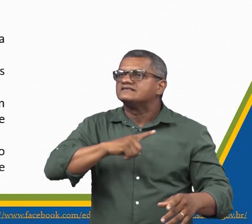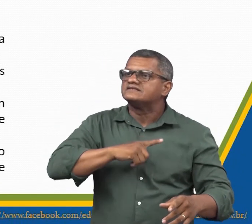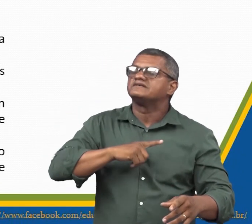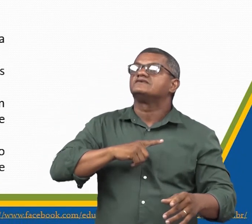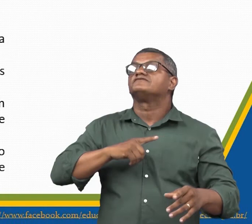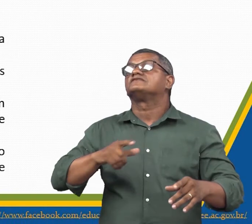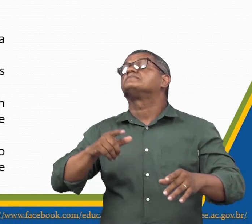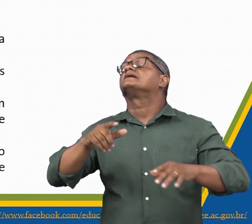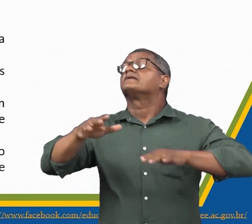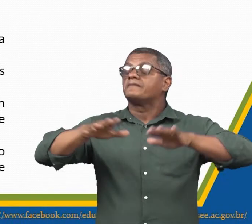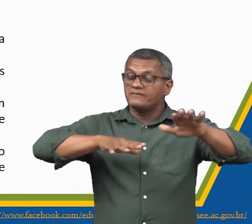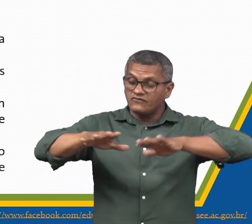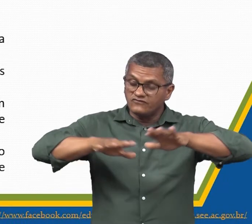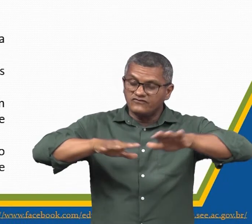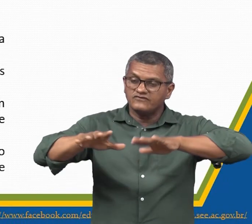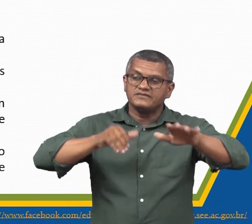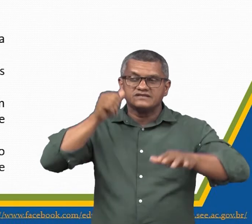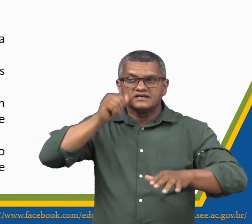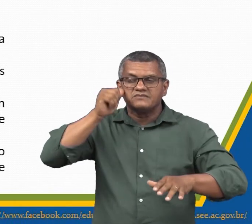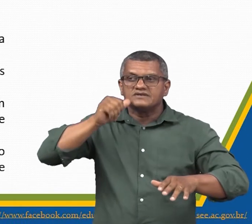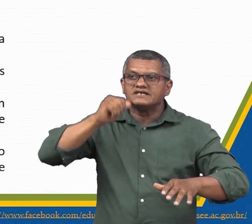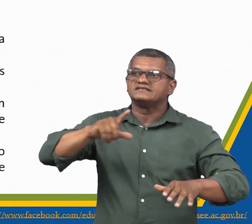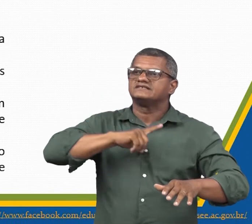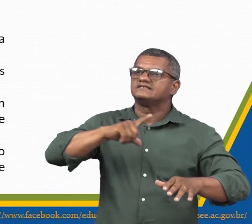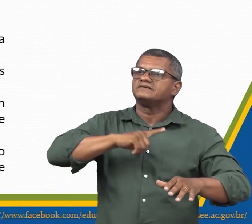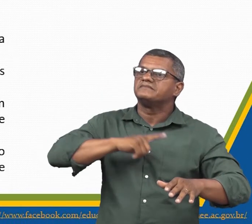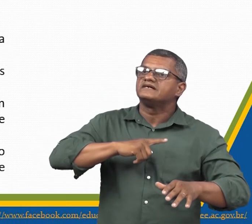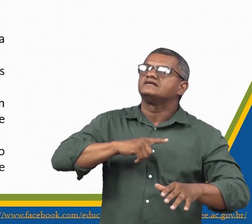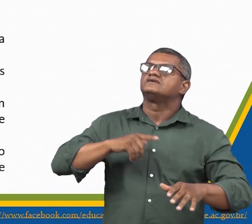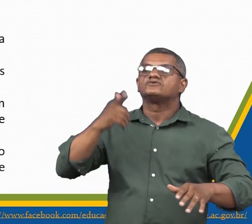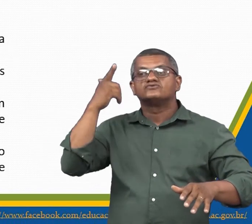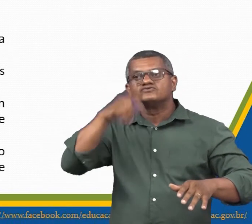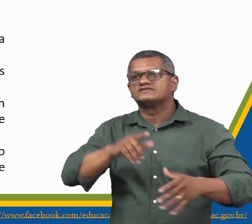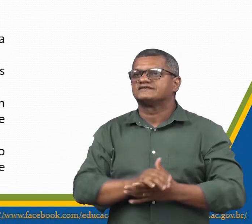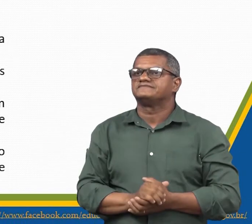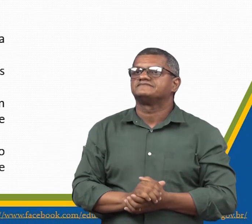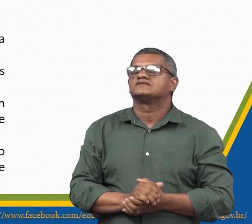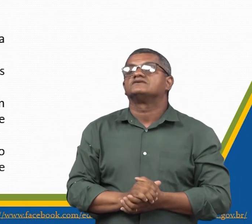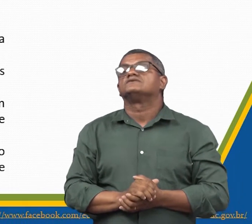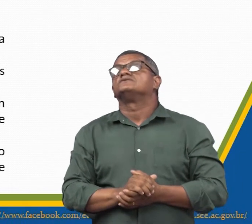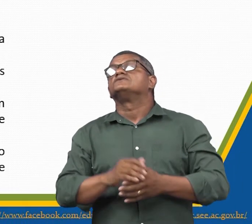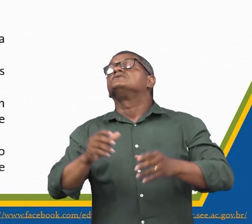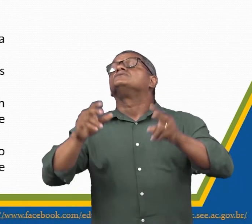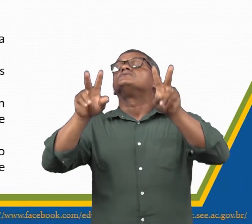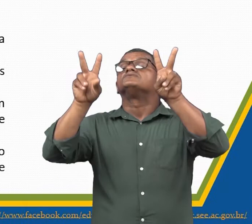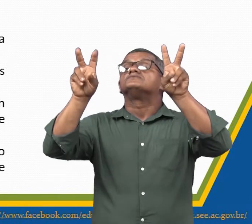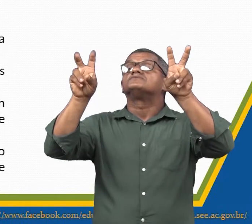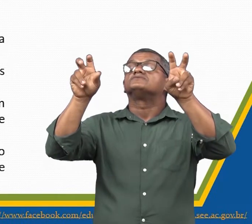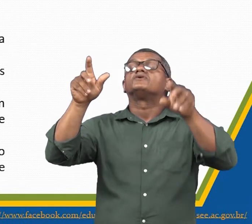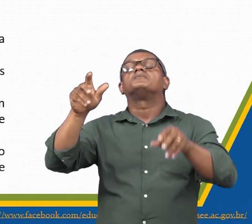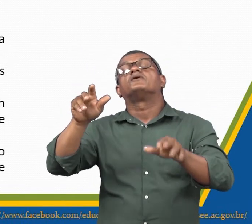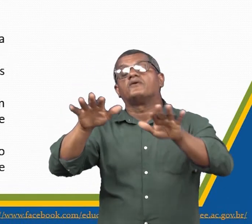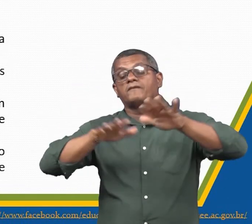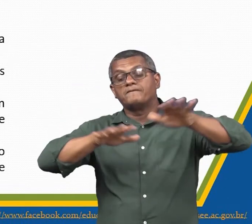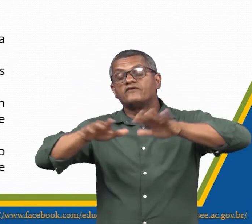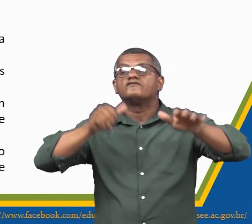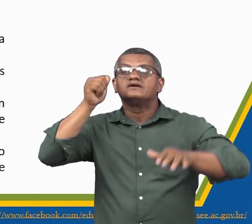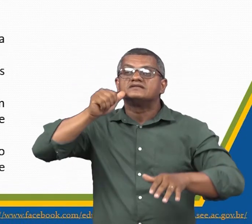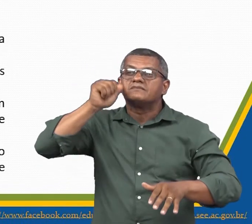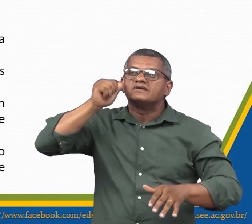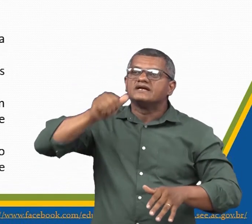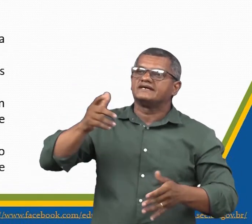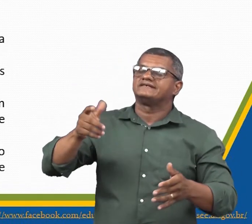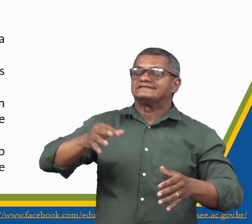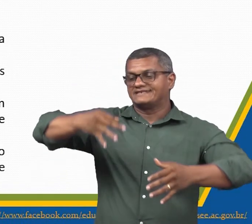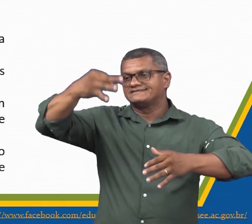bastante significativos para a consolidação deste movimento em âmbito abrangente. Sobre o movimento feminista, é